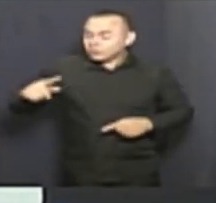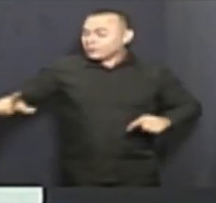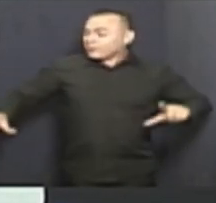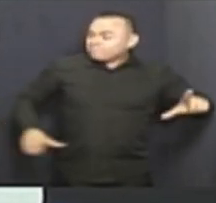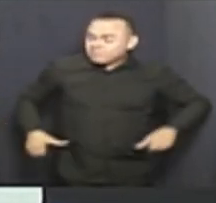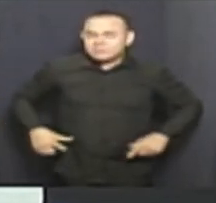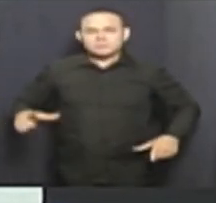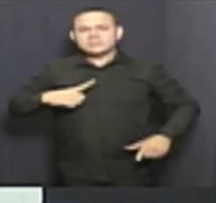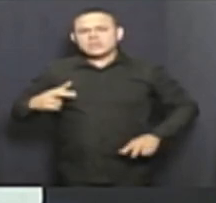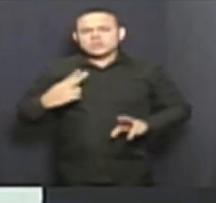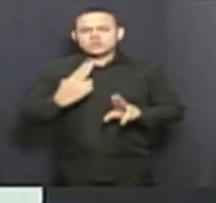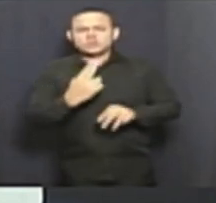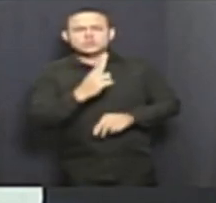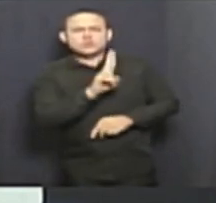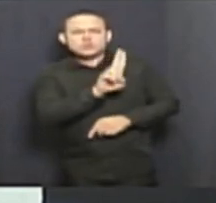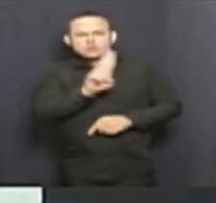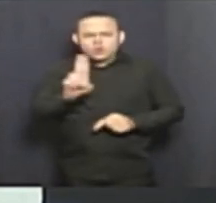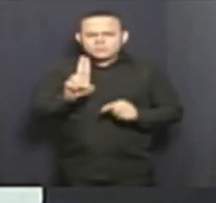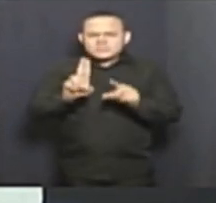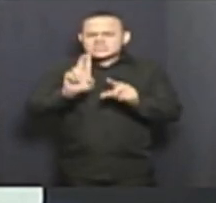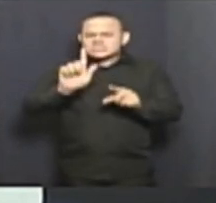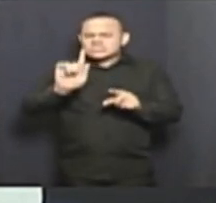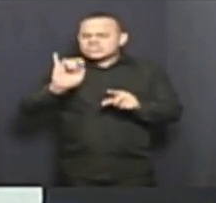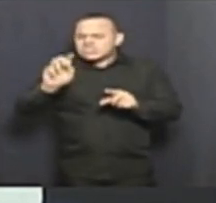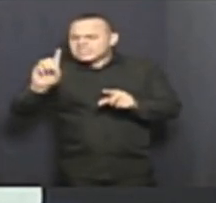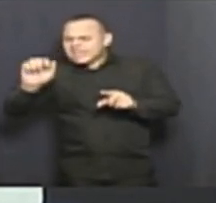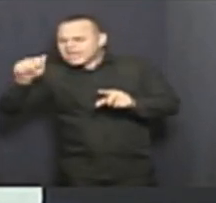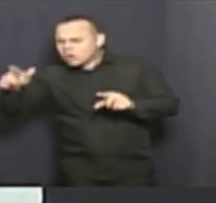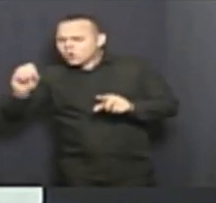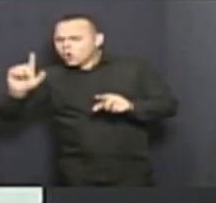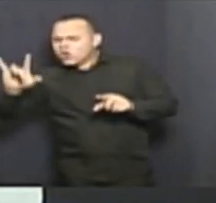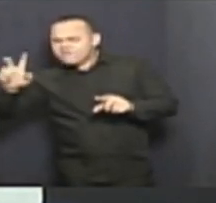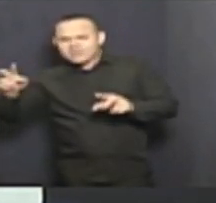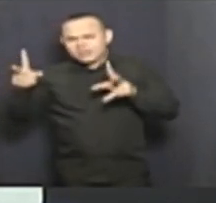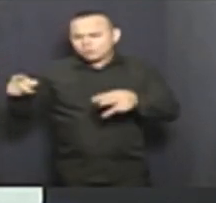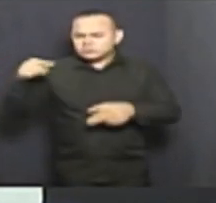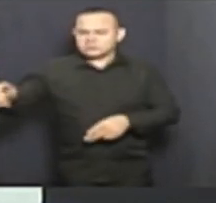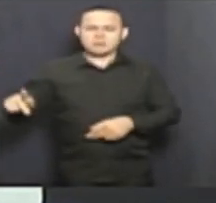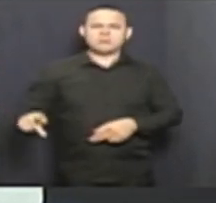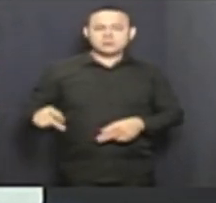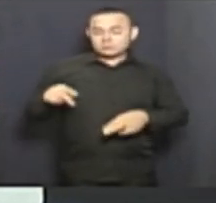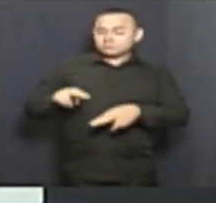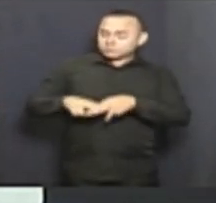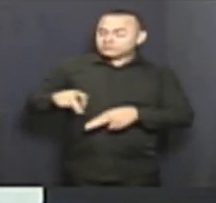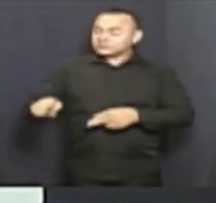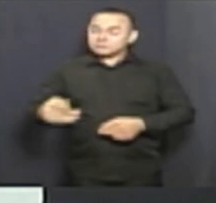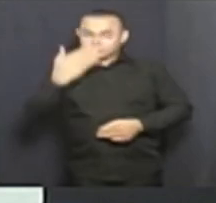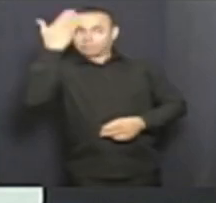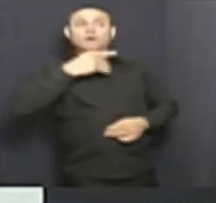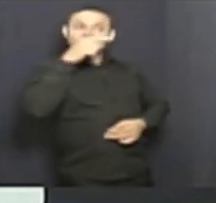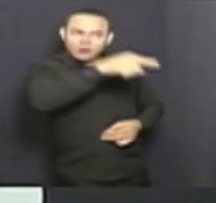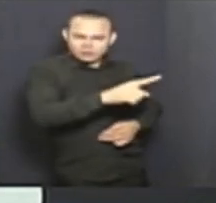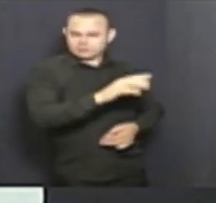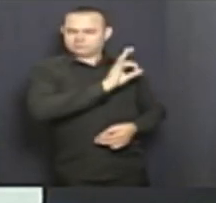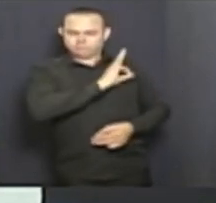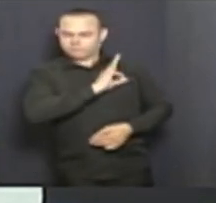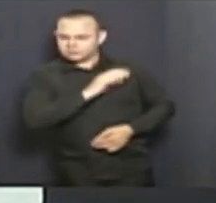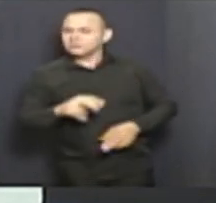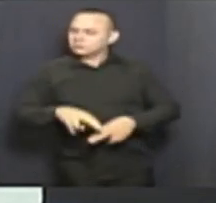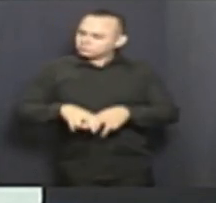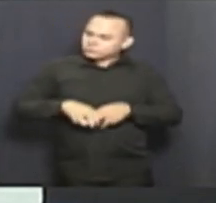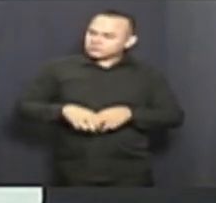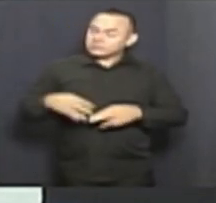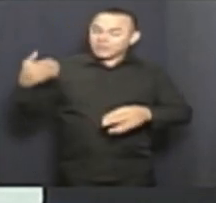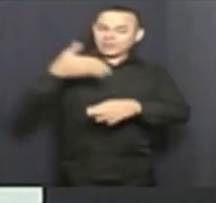seus sobrenomes gedeão de oliveira que denunciou e você tem que prestar contas do que quando entra na vida pública é um